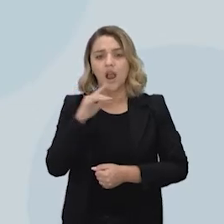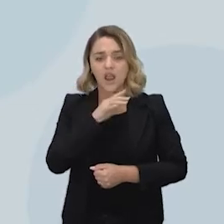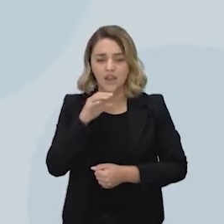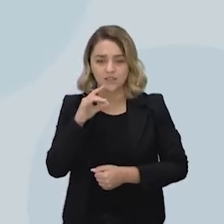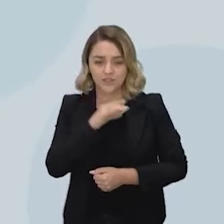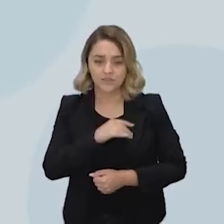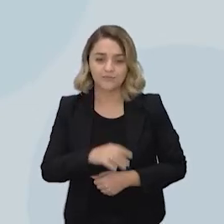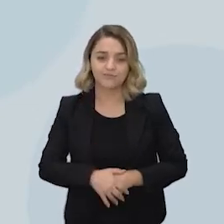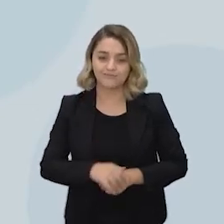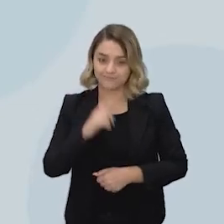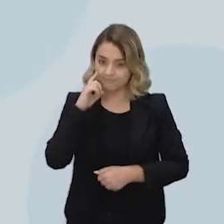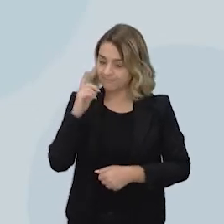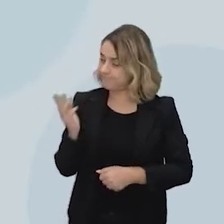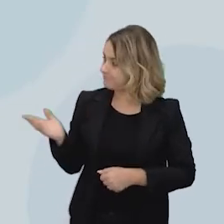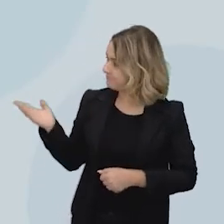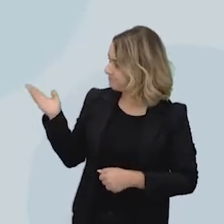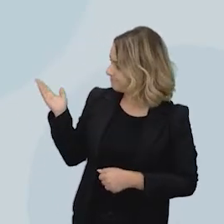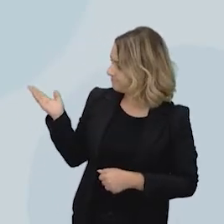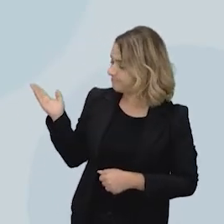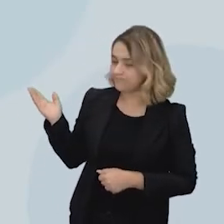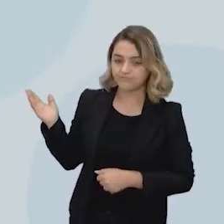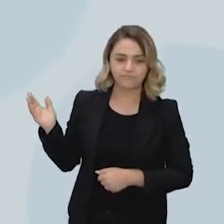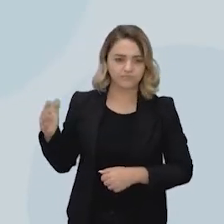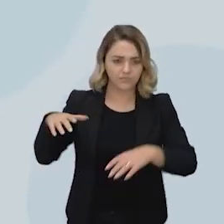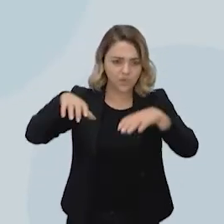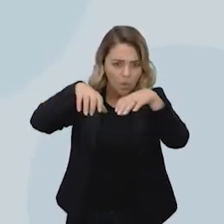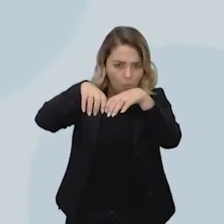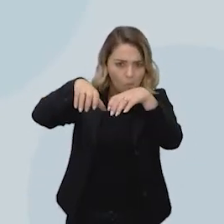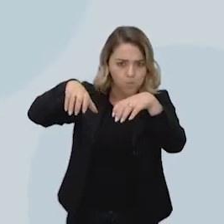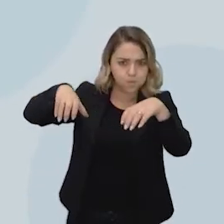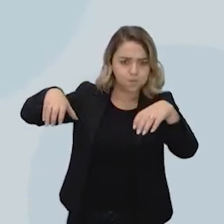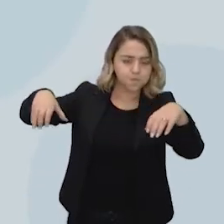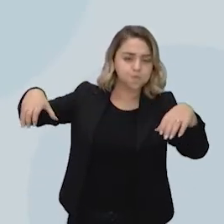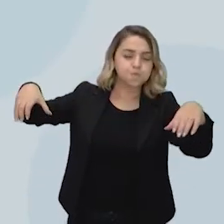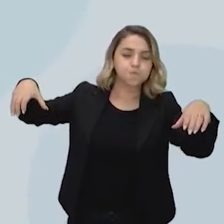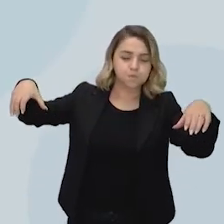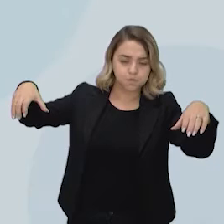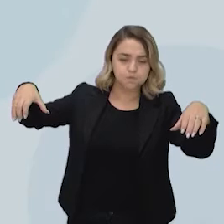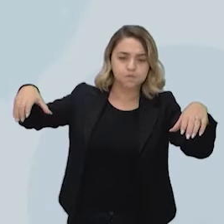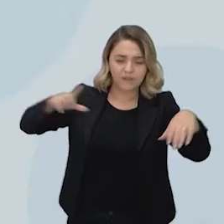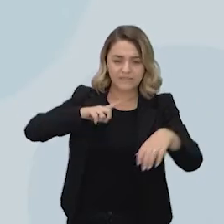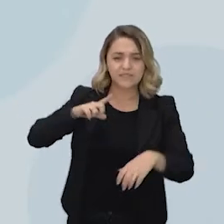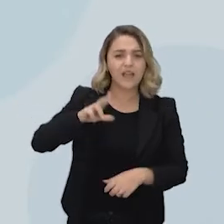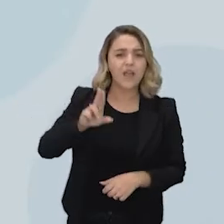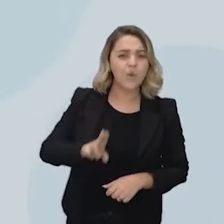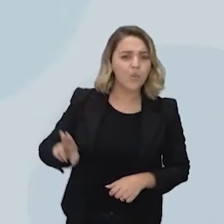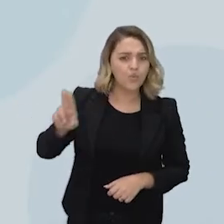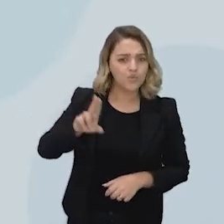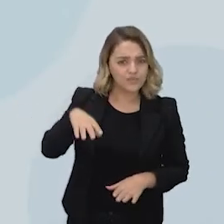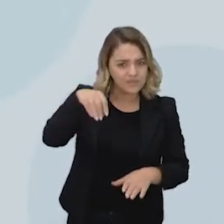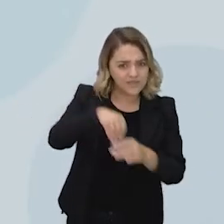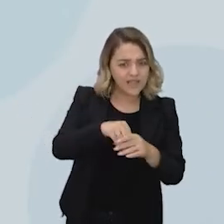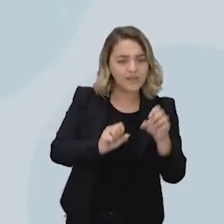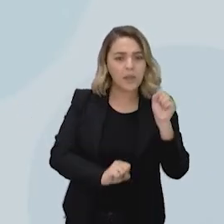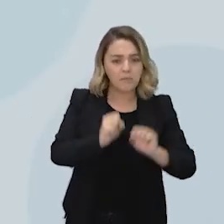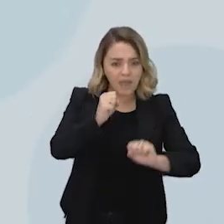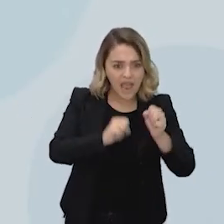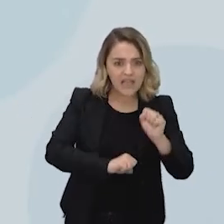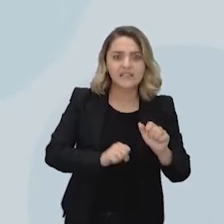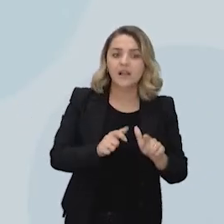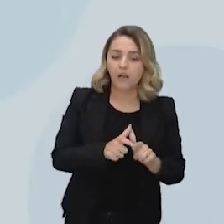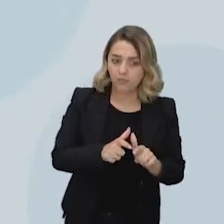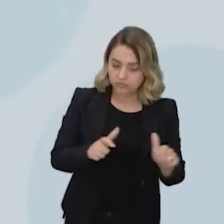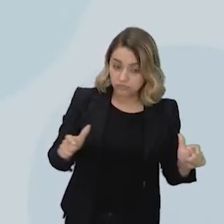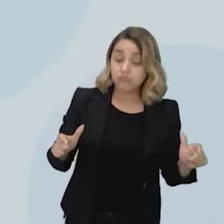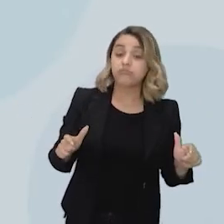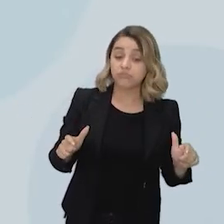Agora a gente passa aí para fornos que a gente pode dizer assim que tem um uso mais industrial, né, para grandes empresas, porque o